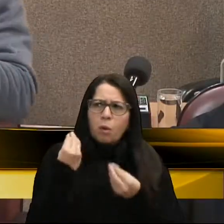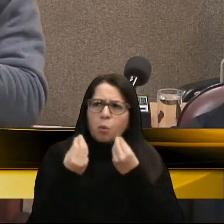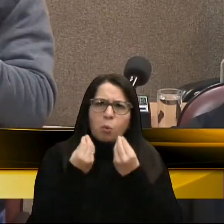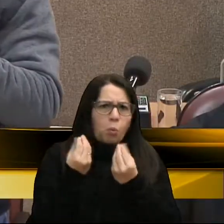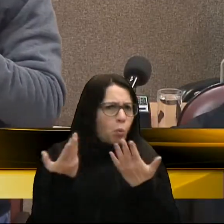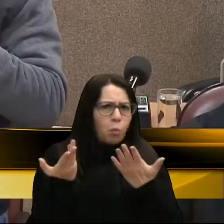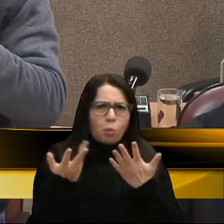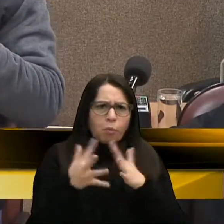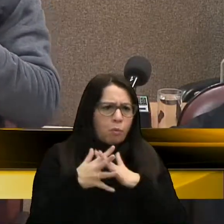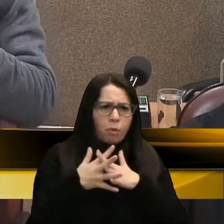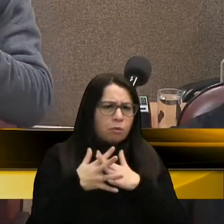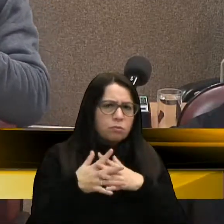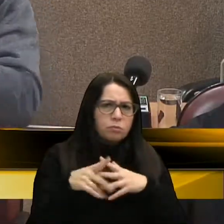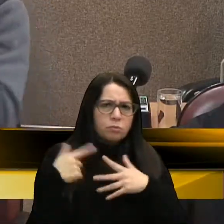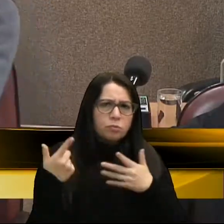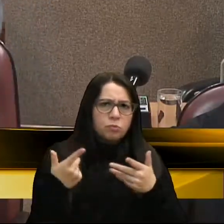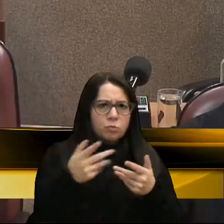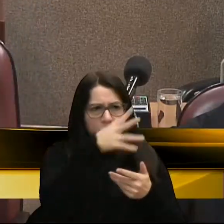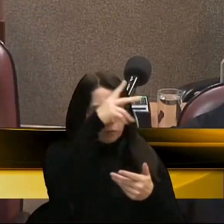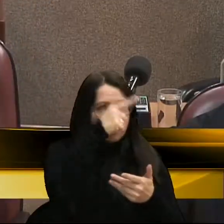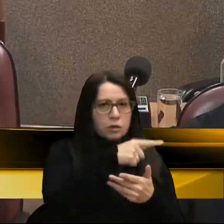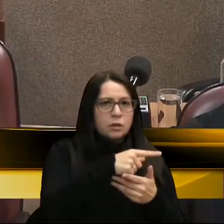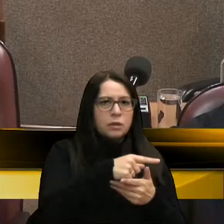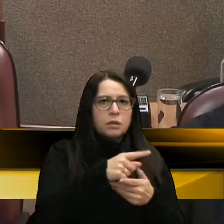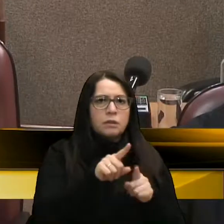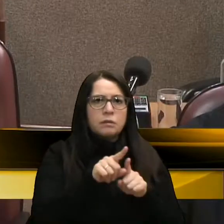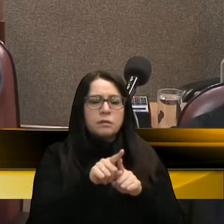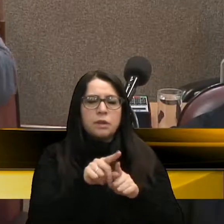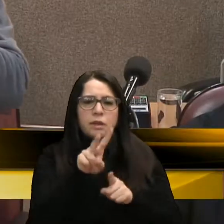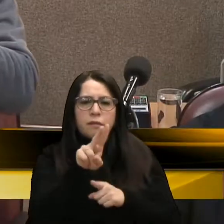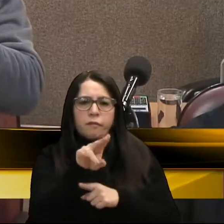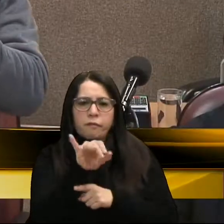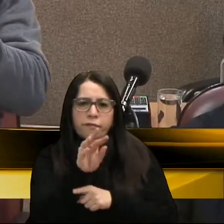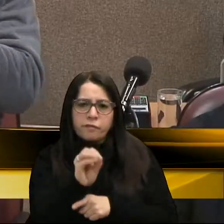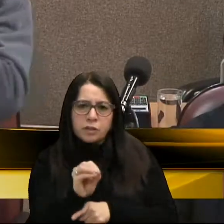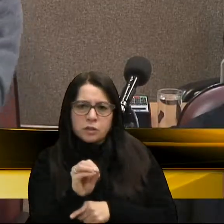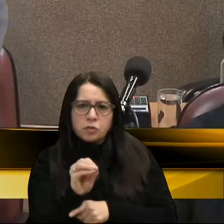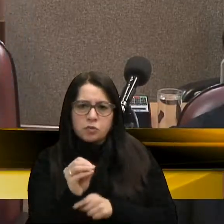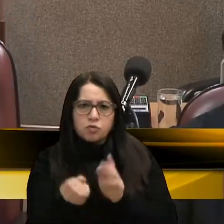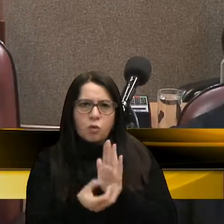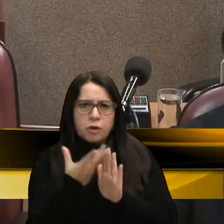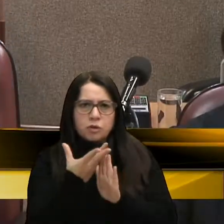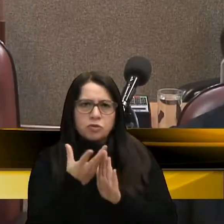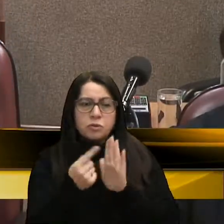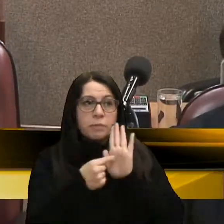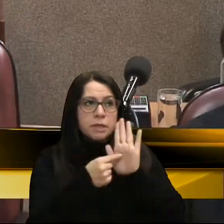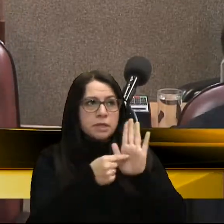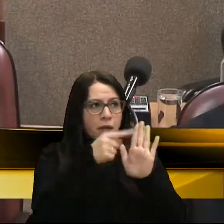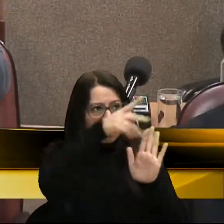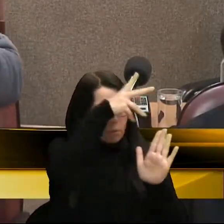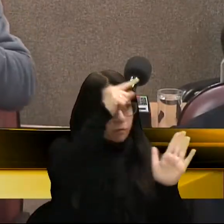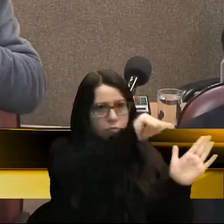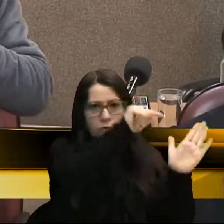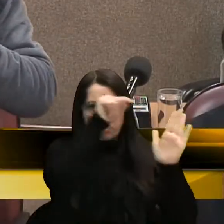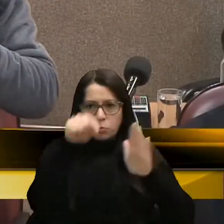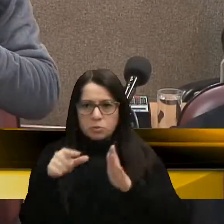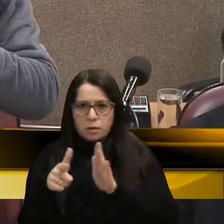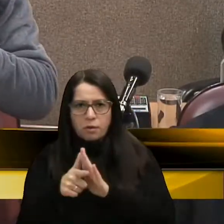assim interferindo no outro poder? Ah, tem vício de origem. Quem tinha que apresentar é o executivo.